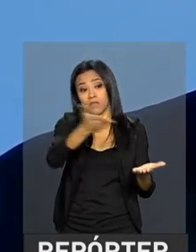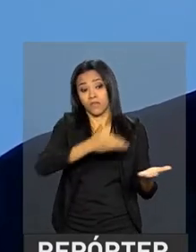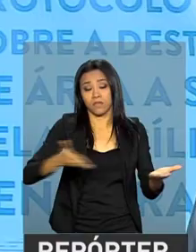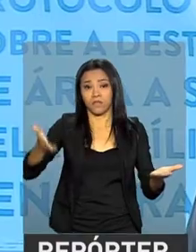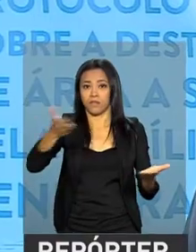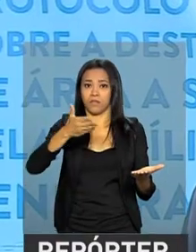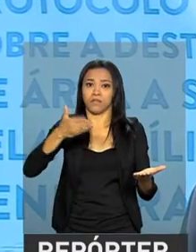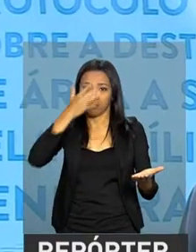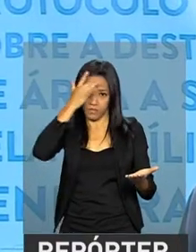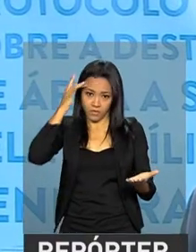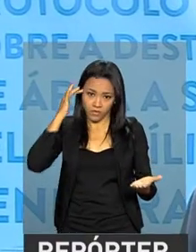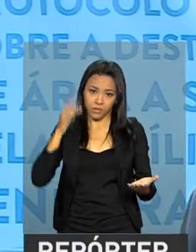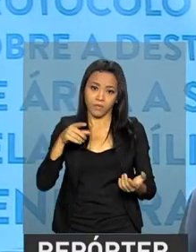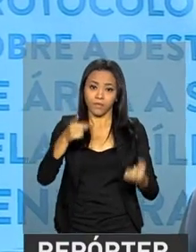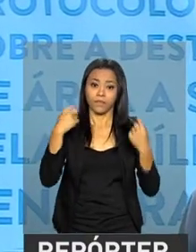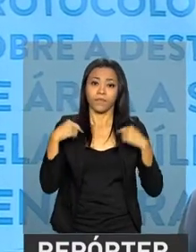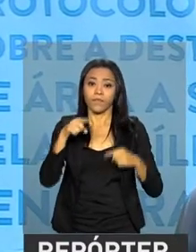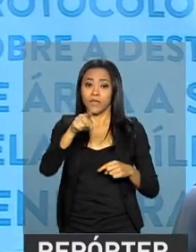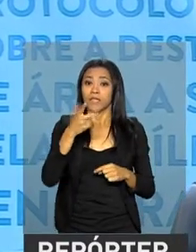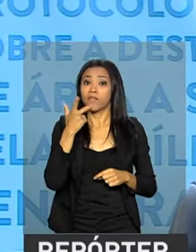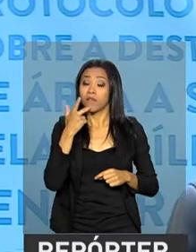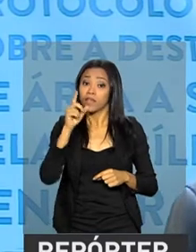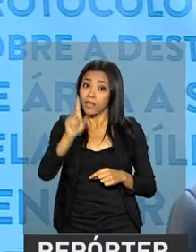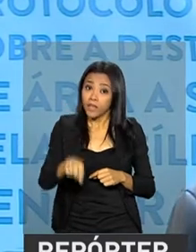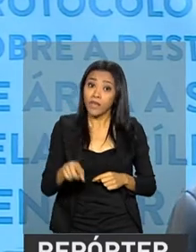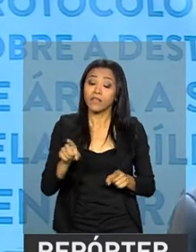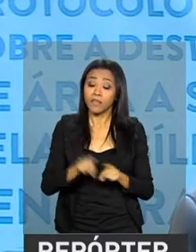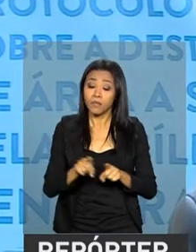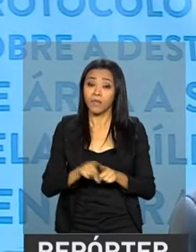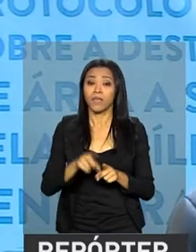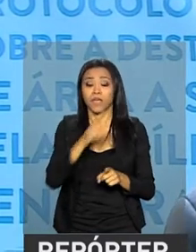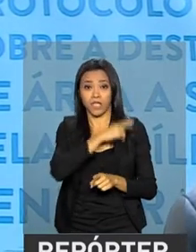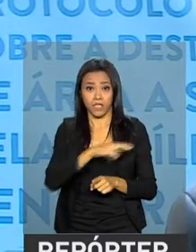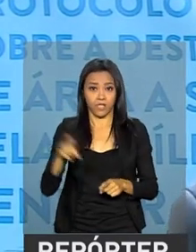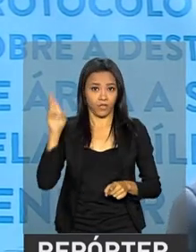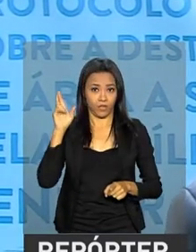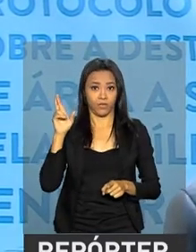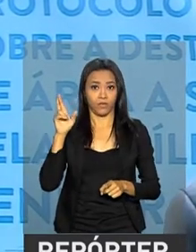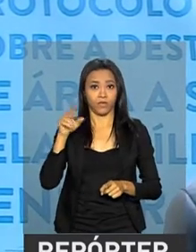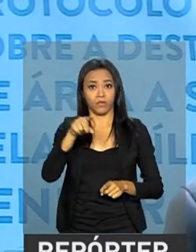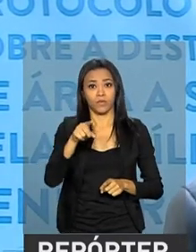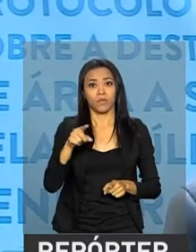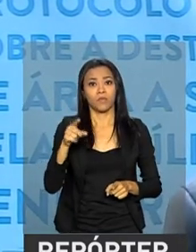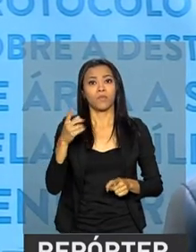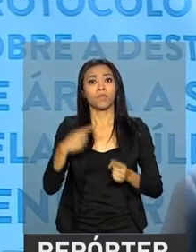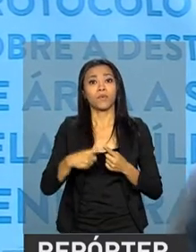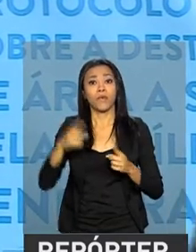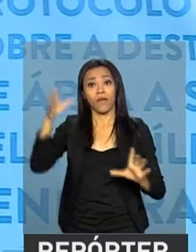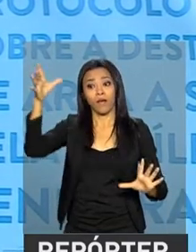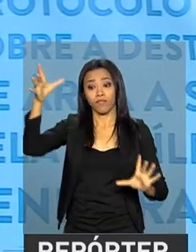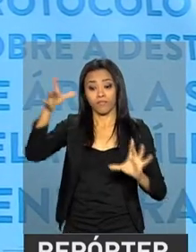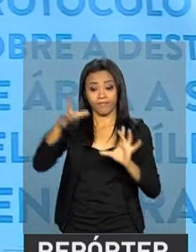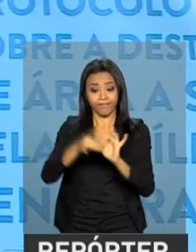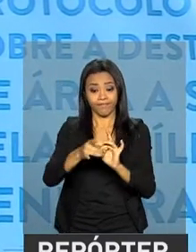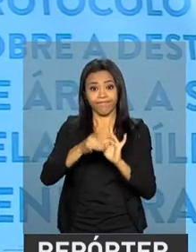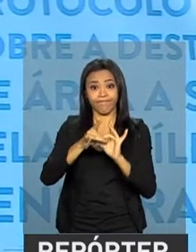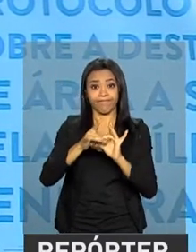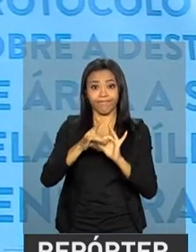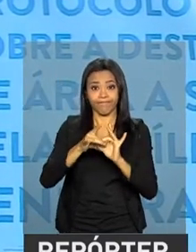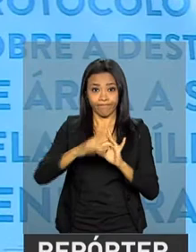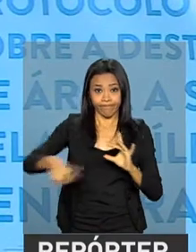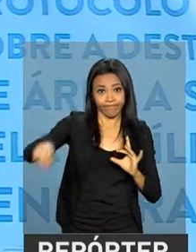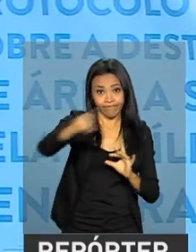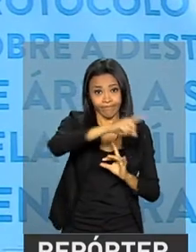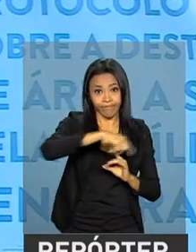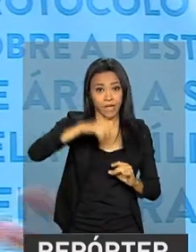de Nazaré. Mais do que um ato administrativo, tratava-se de um ato religioso, na medida que permitia uma religação, né, das pessoas